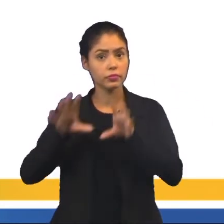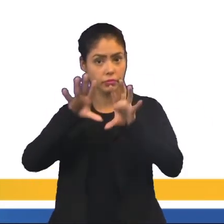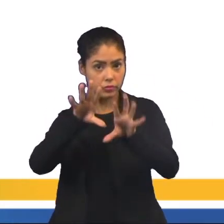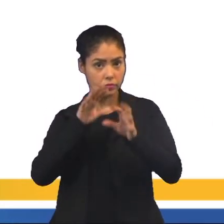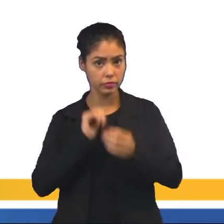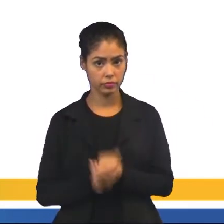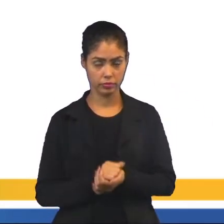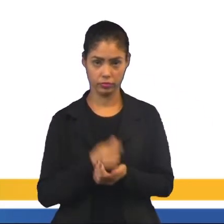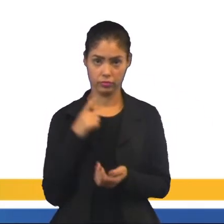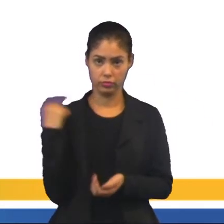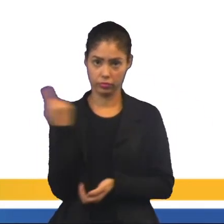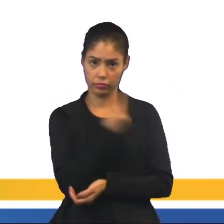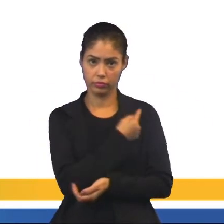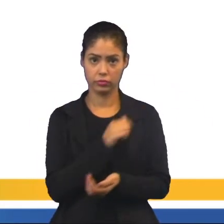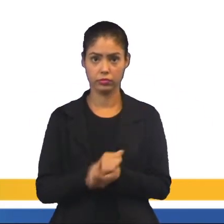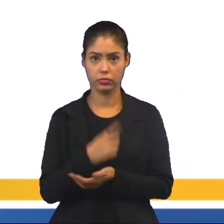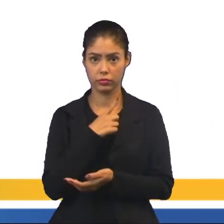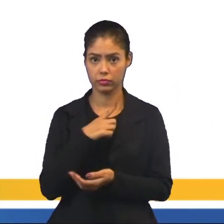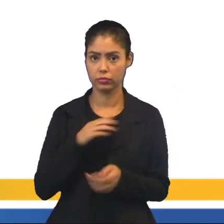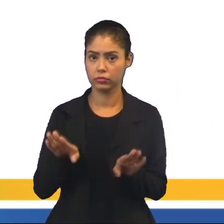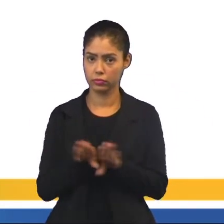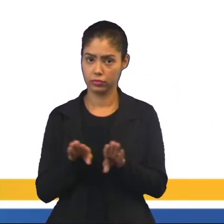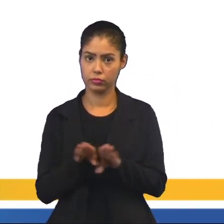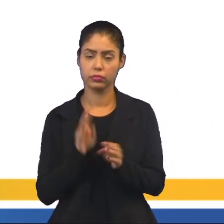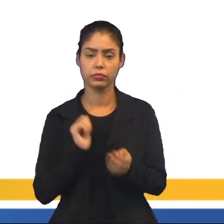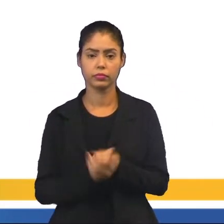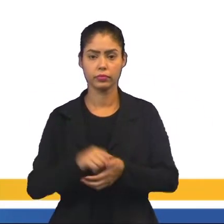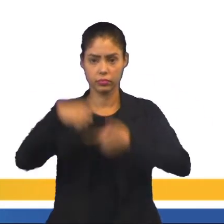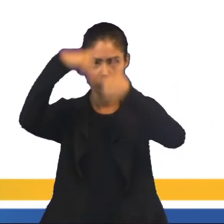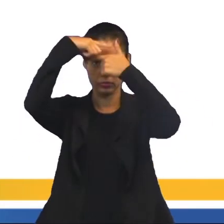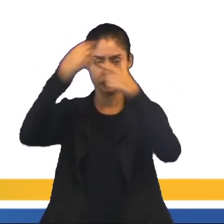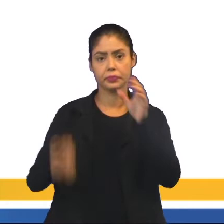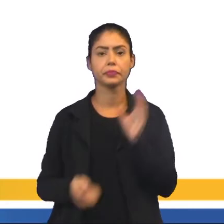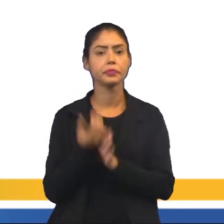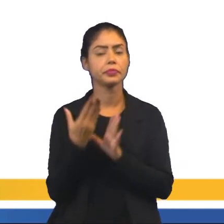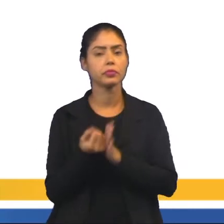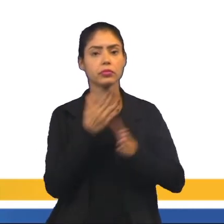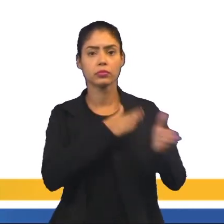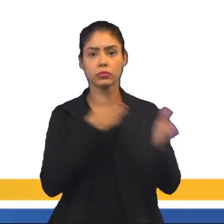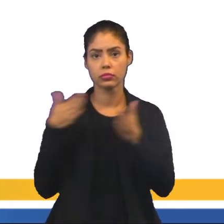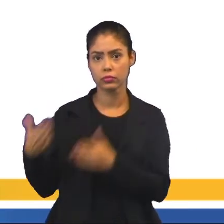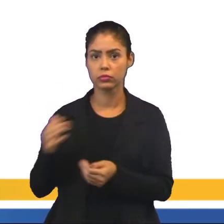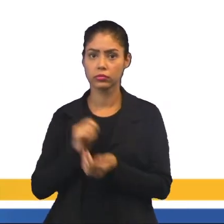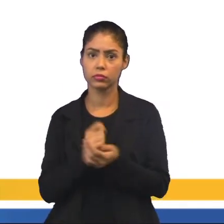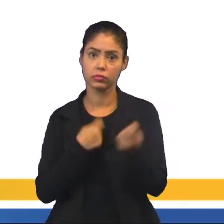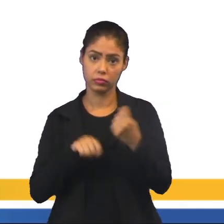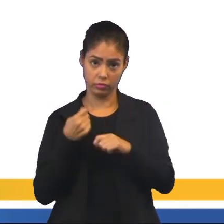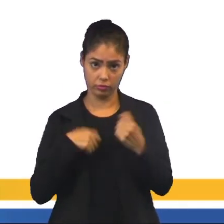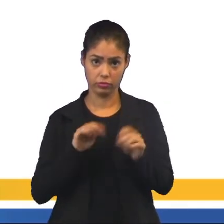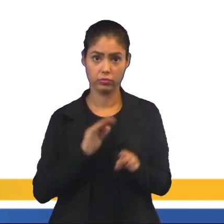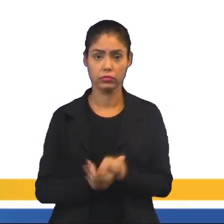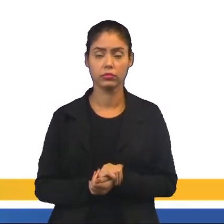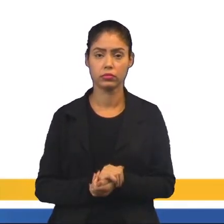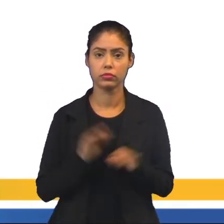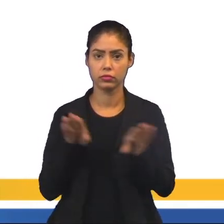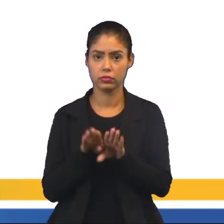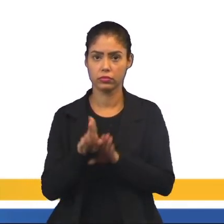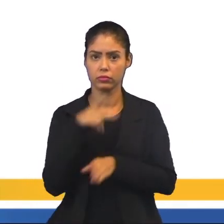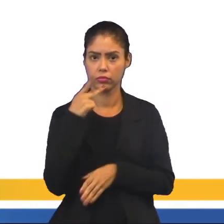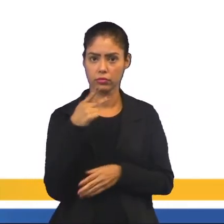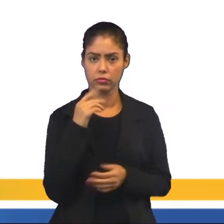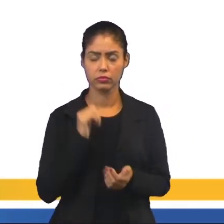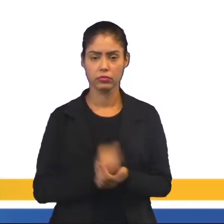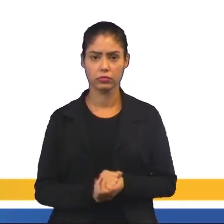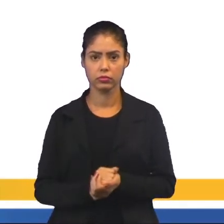daí, a gente vai ter também a questão da alienação produzida a partir da economia, que vem dizer quem é